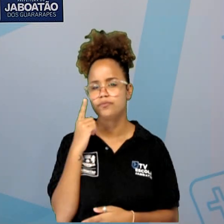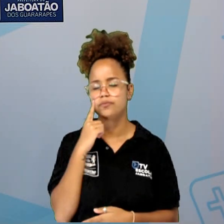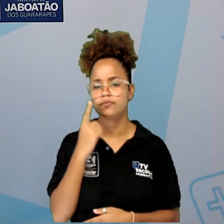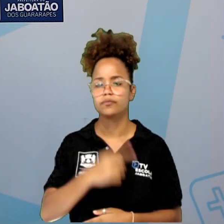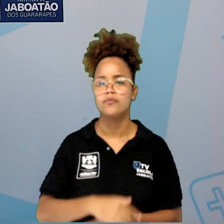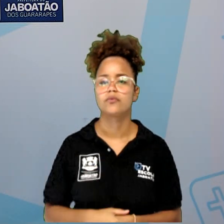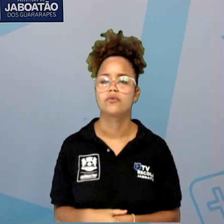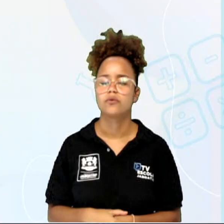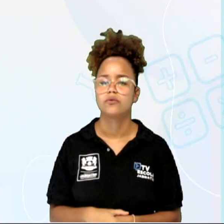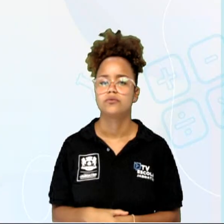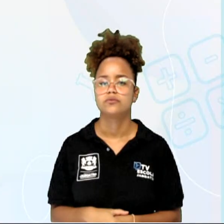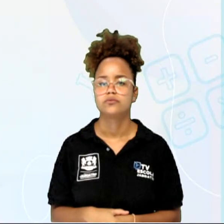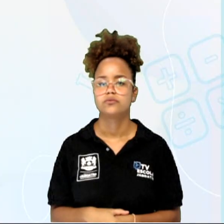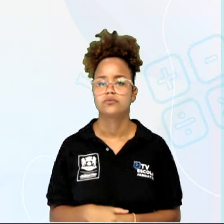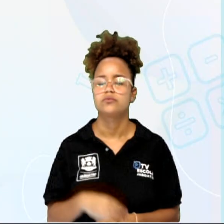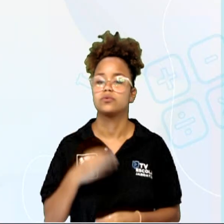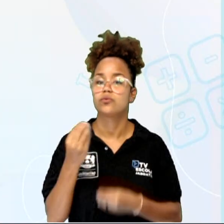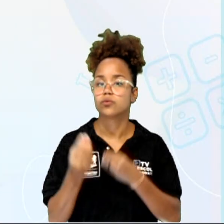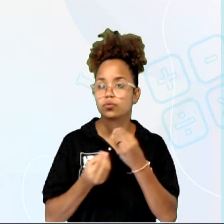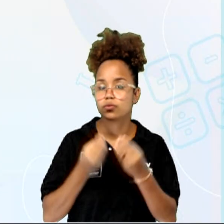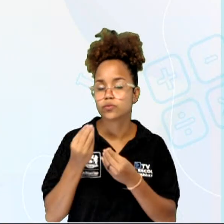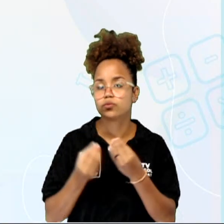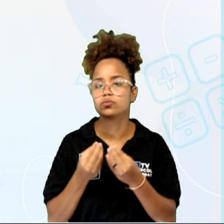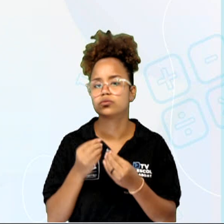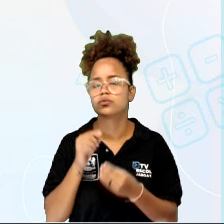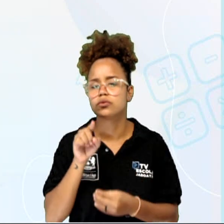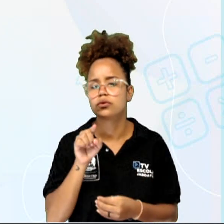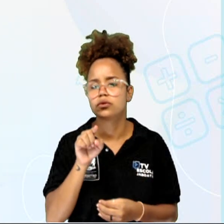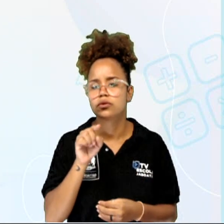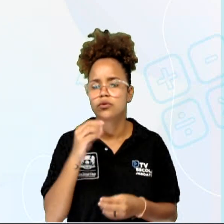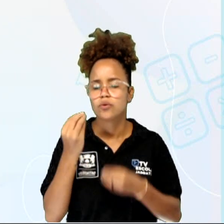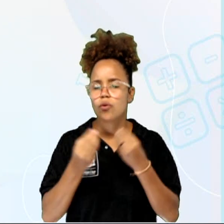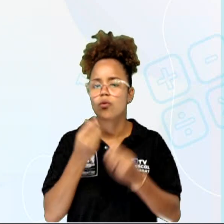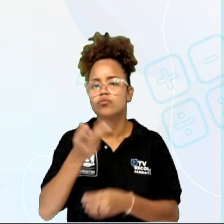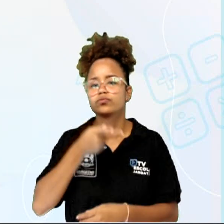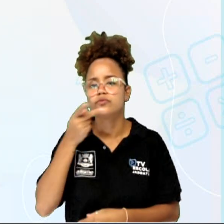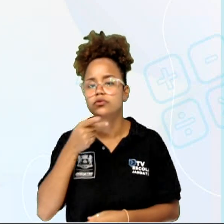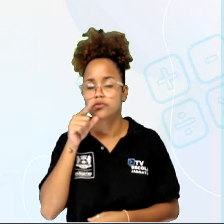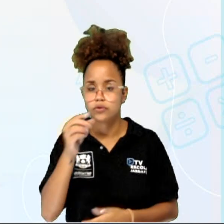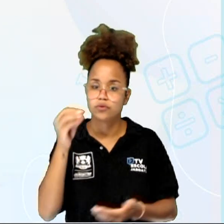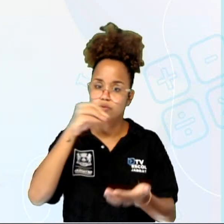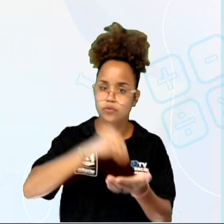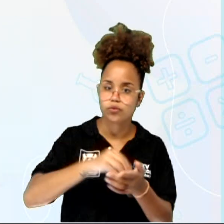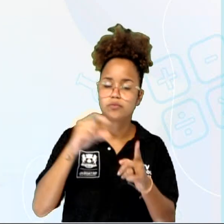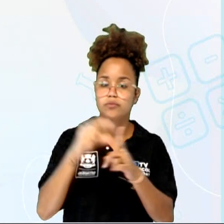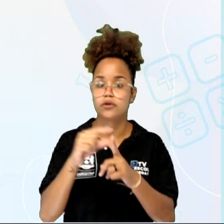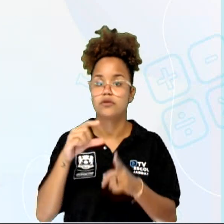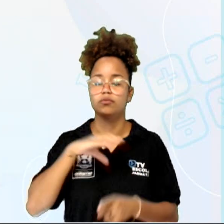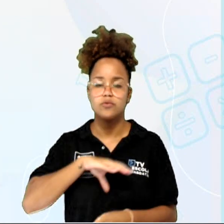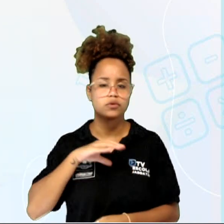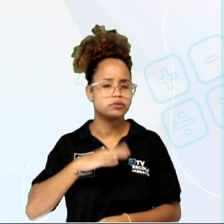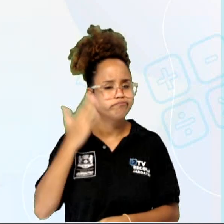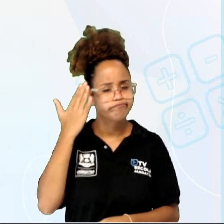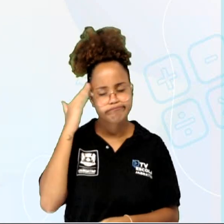questão aqui, ó. How do you say? E daí você coloca a palavra em português que você não